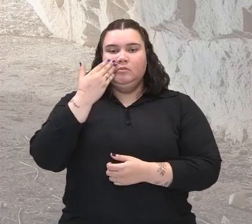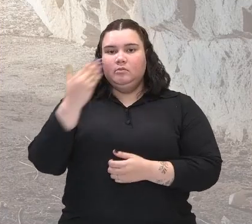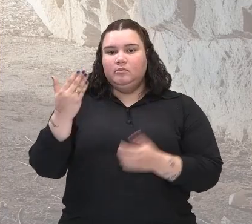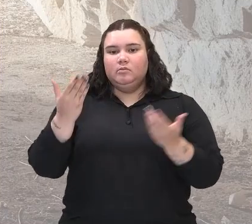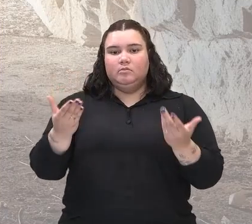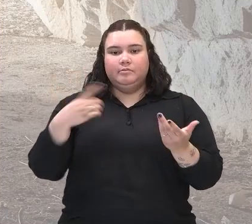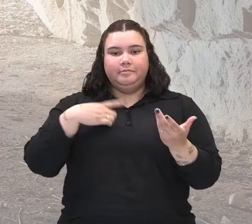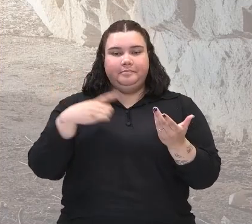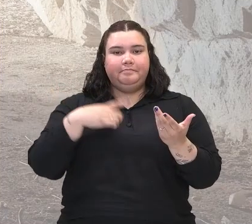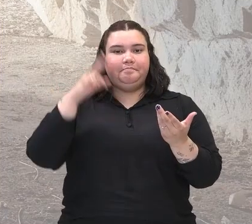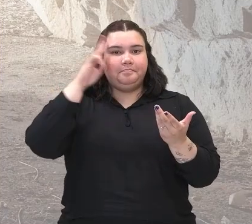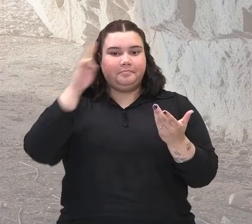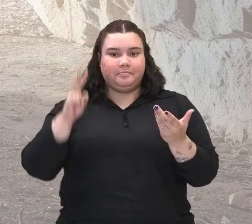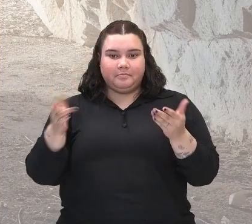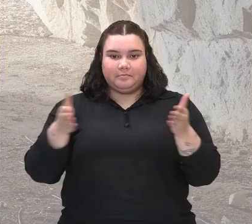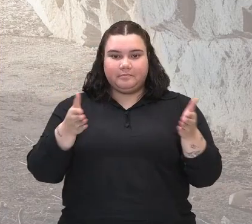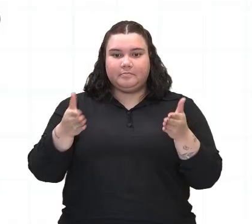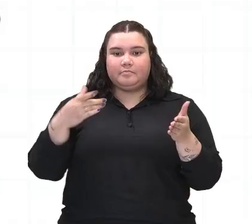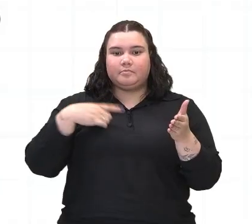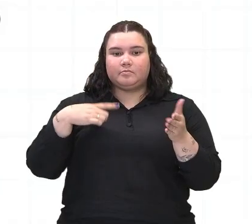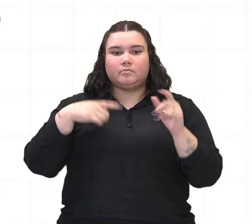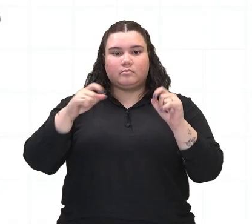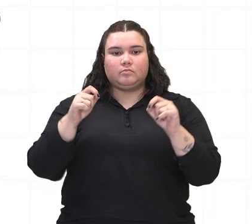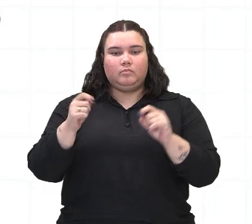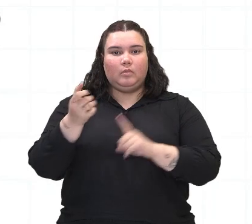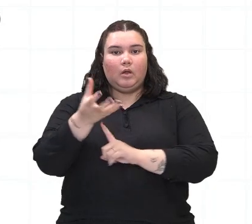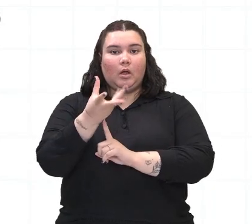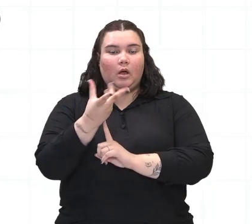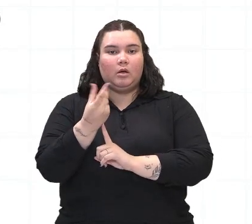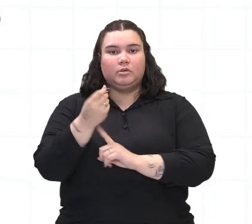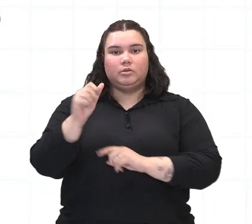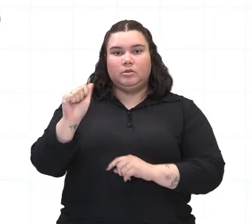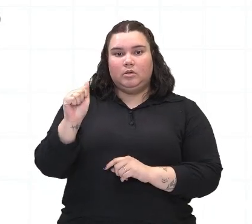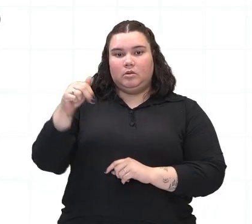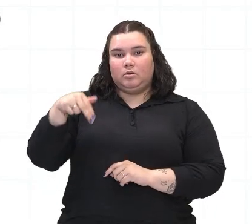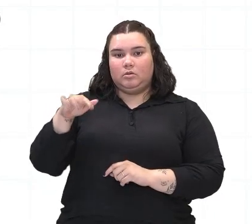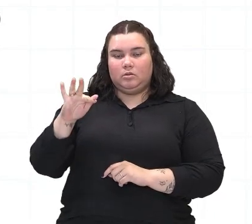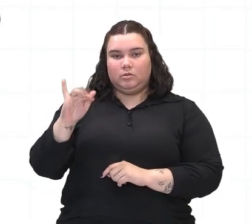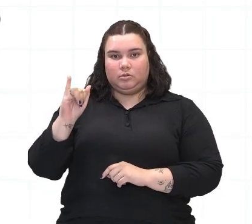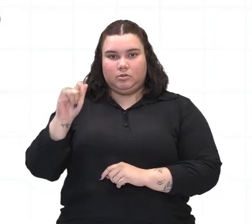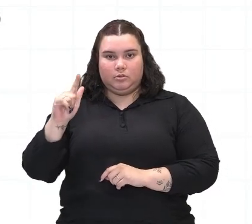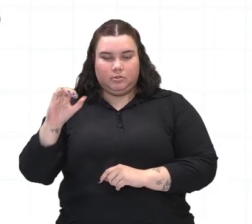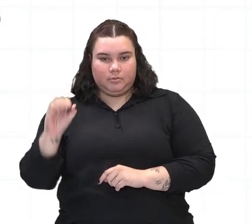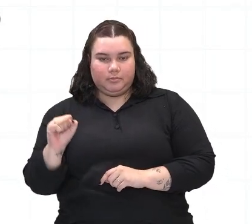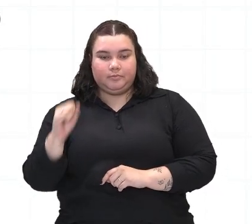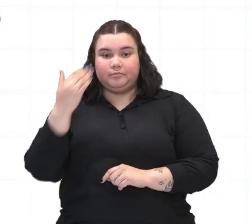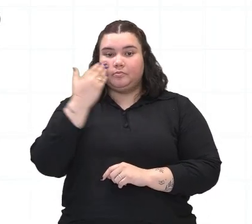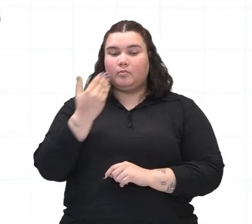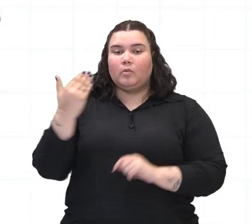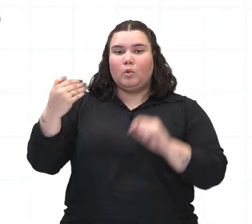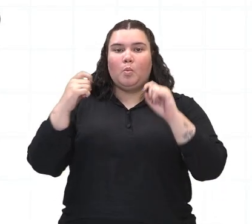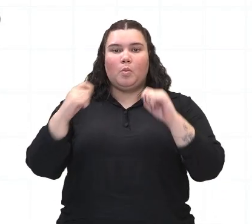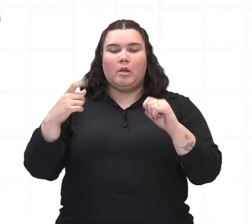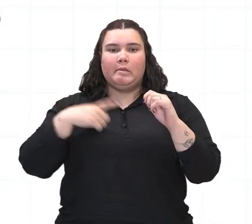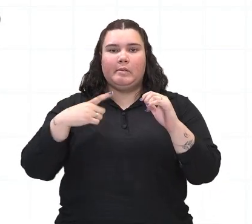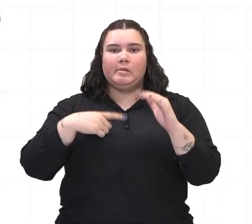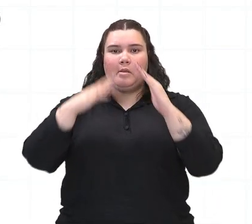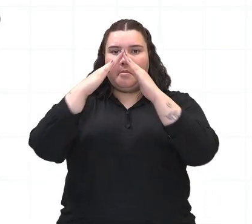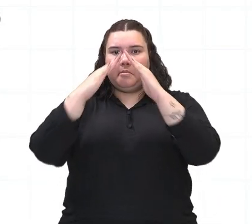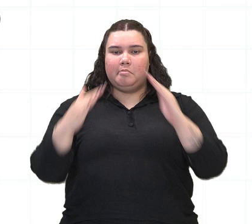pelos momentos diferentes da história a gente chega na arte antiga as pirâmides egípcias são as obras